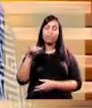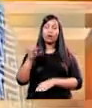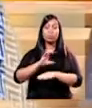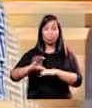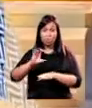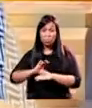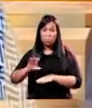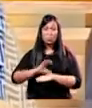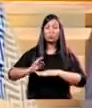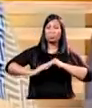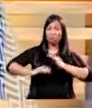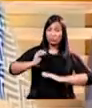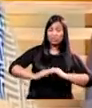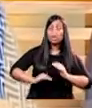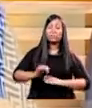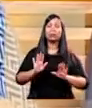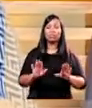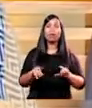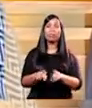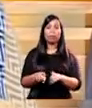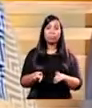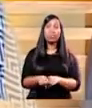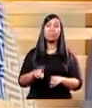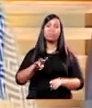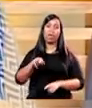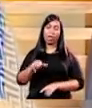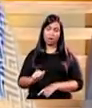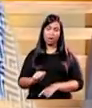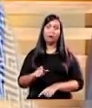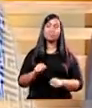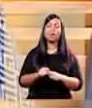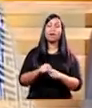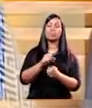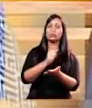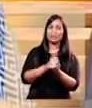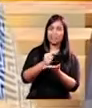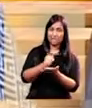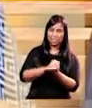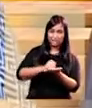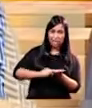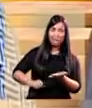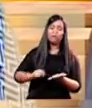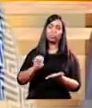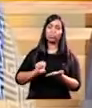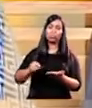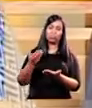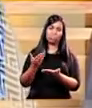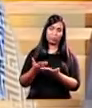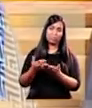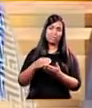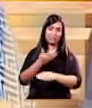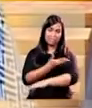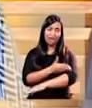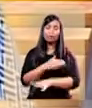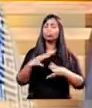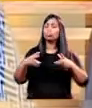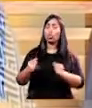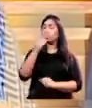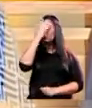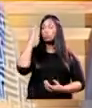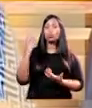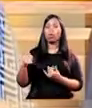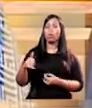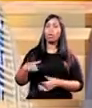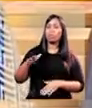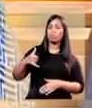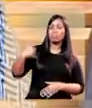encaminhamento para os cursos profissionalizantes, como para essas vagas. Então, eles fazem cadastro nas agências de estágio. Então, todos os nossos adolescentes